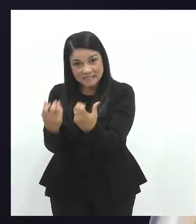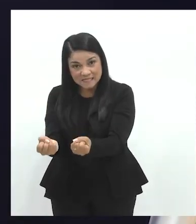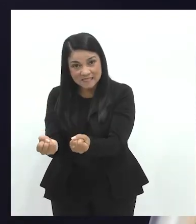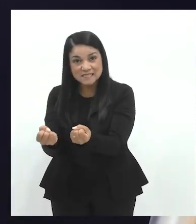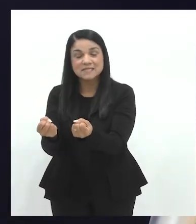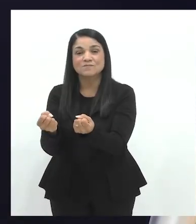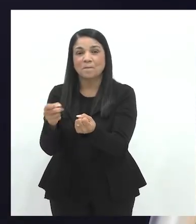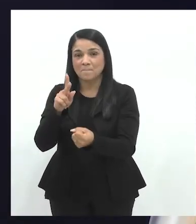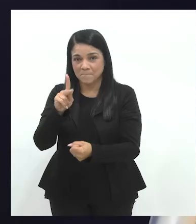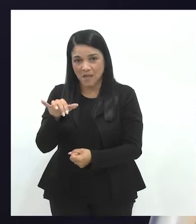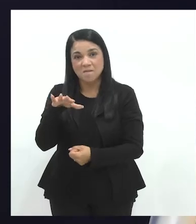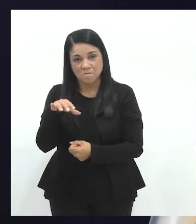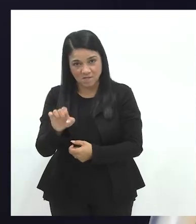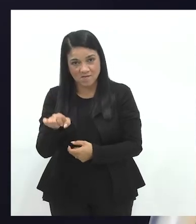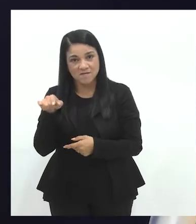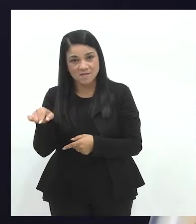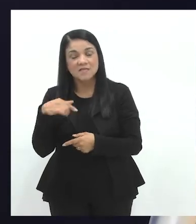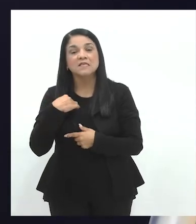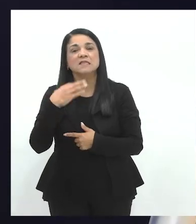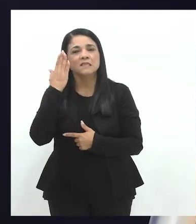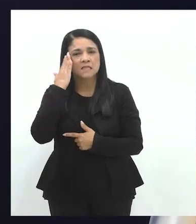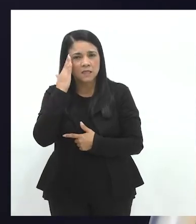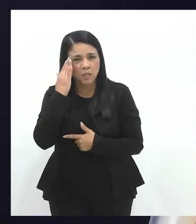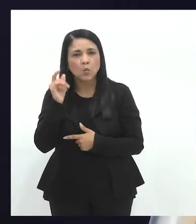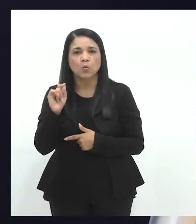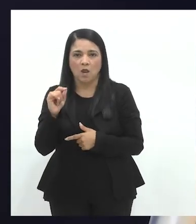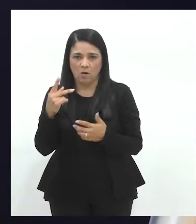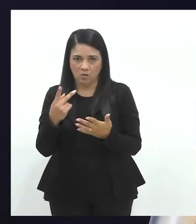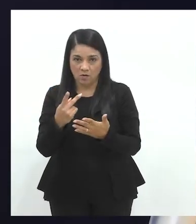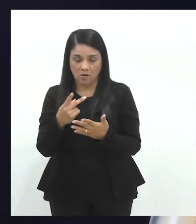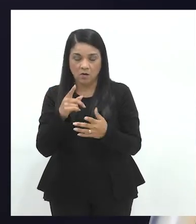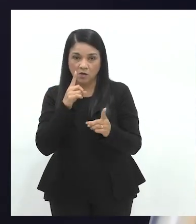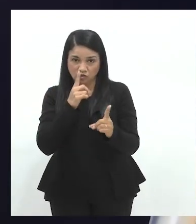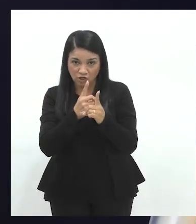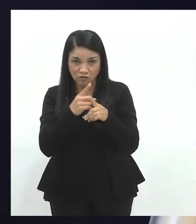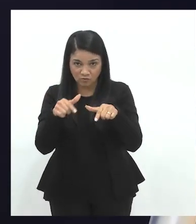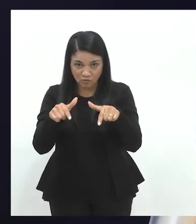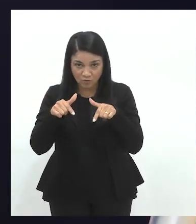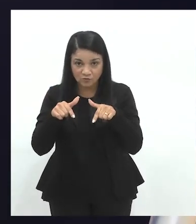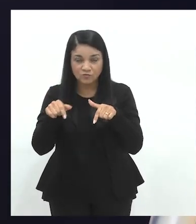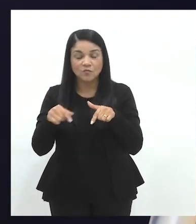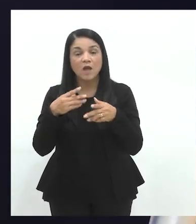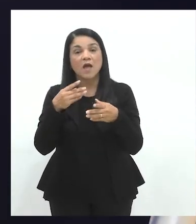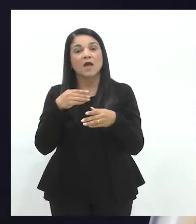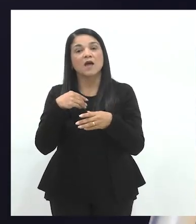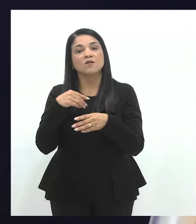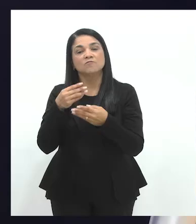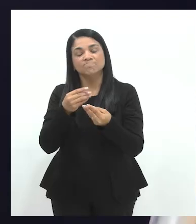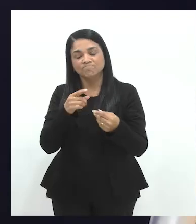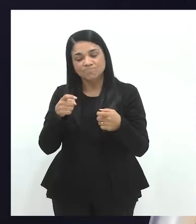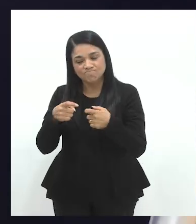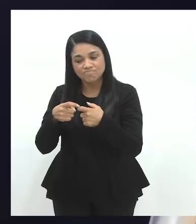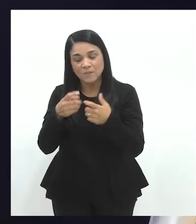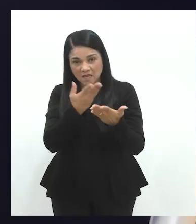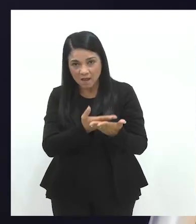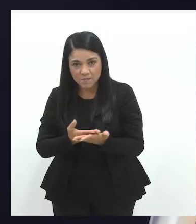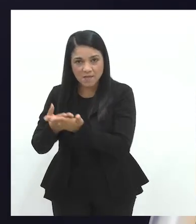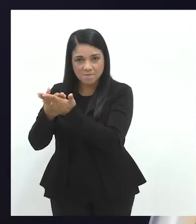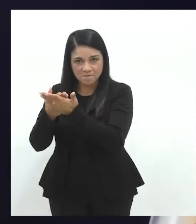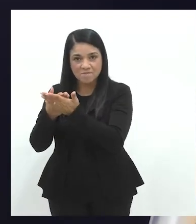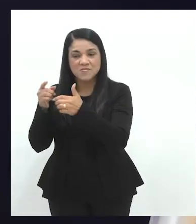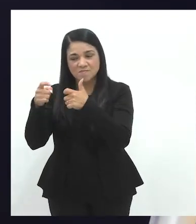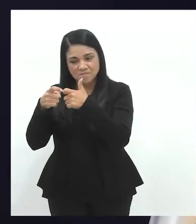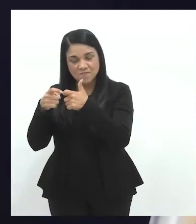aceitando, entendendo o que era, mas mesmo assim, quando eu coloquei a indicação do médico, eles foram à